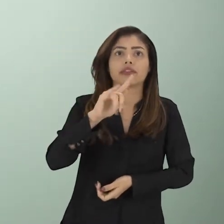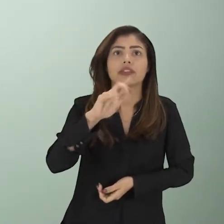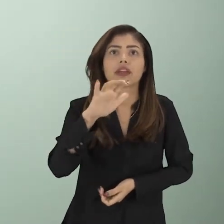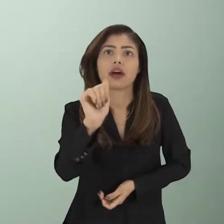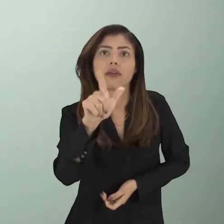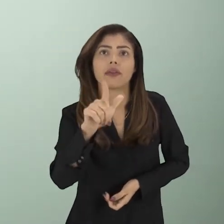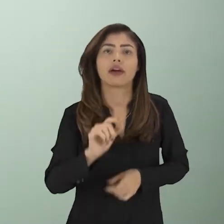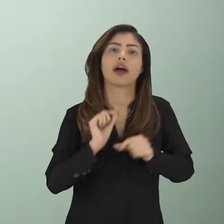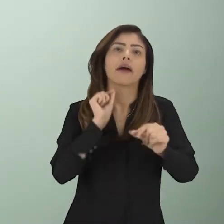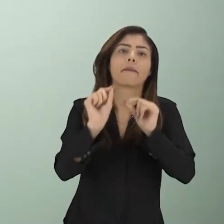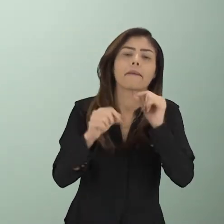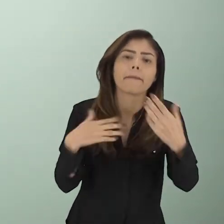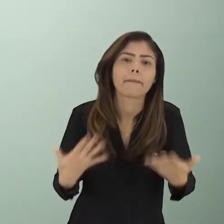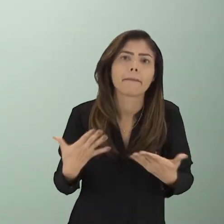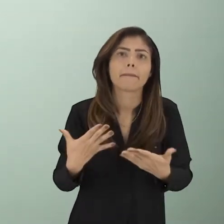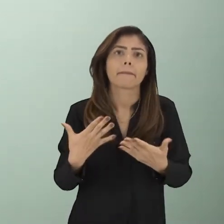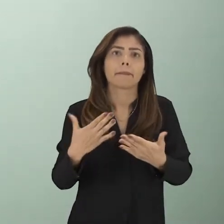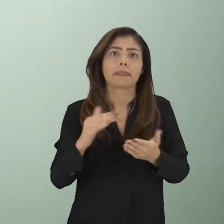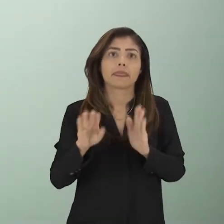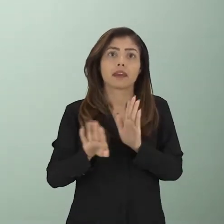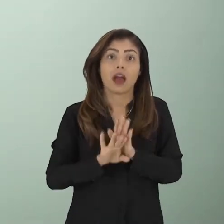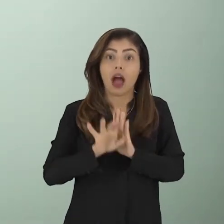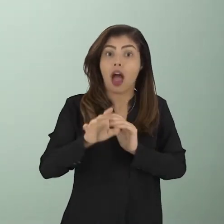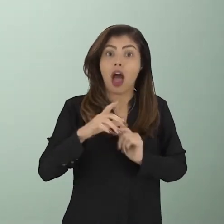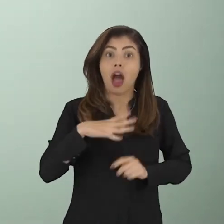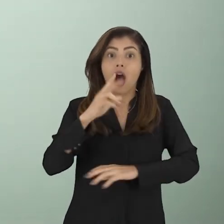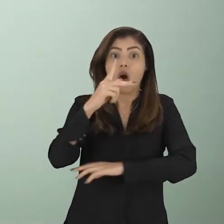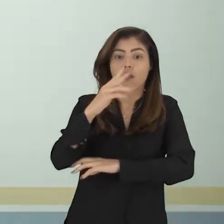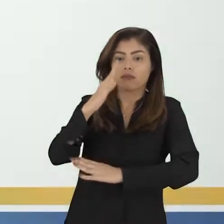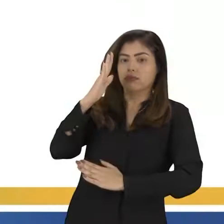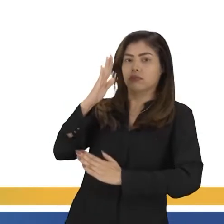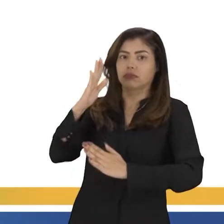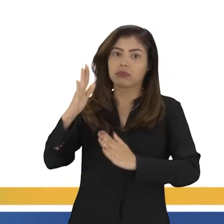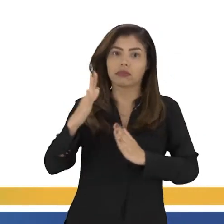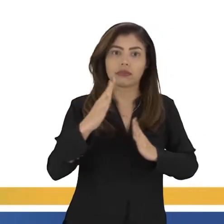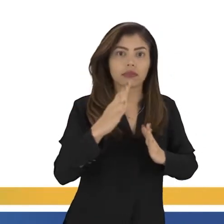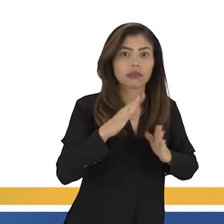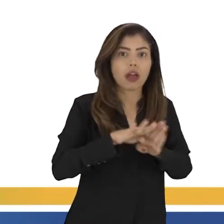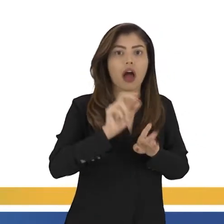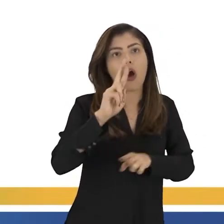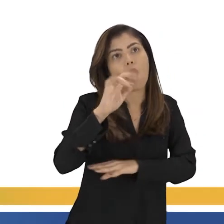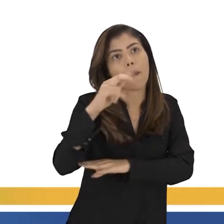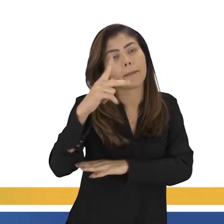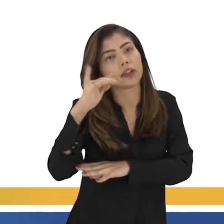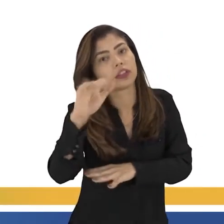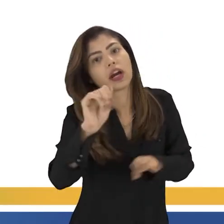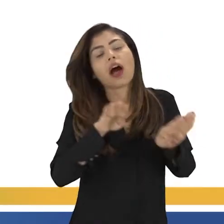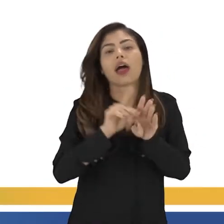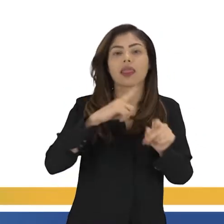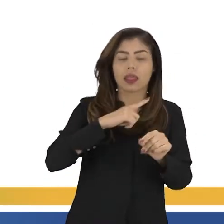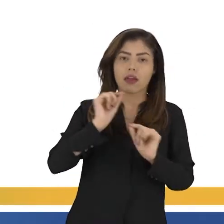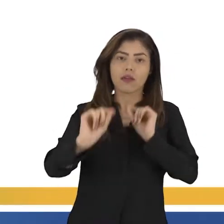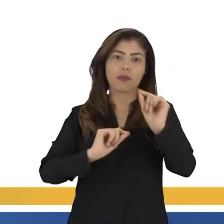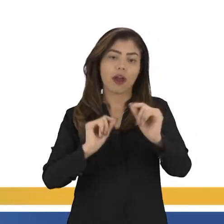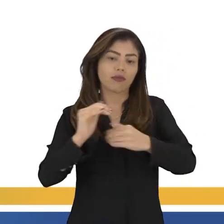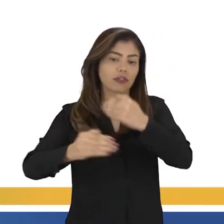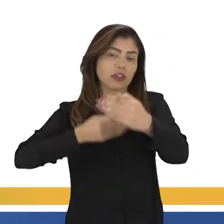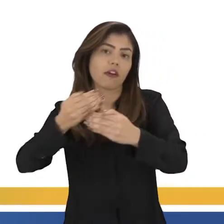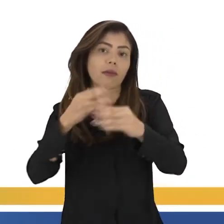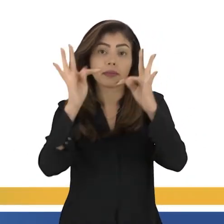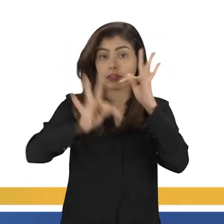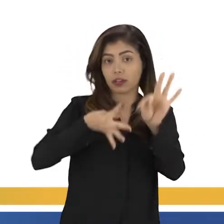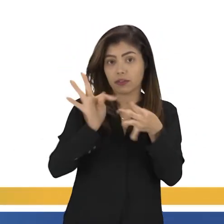inteligência artificial, com o avanço da robótica, que é a partir do